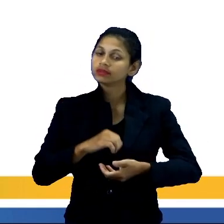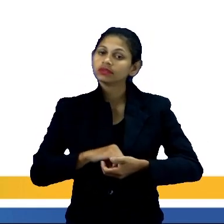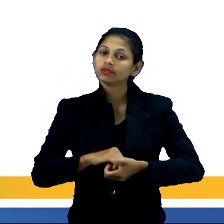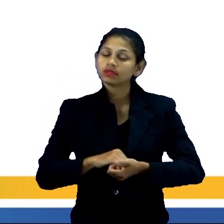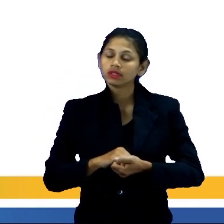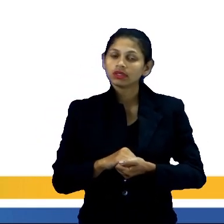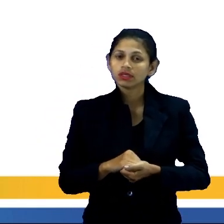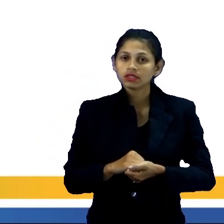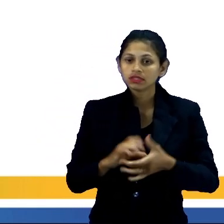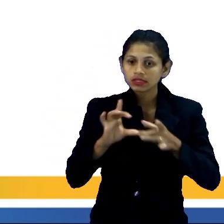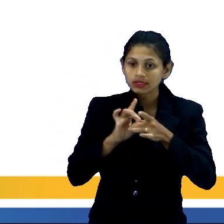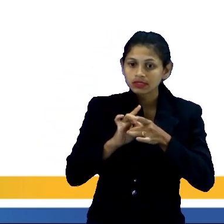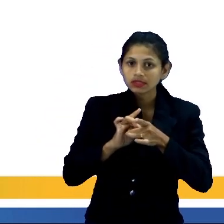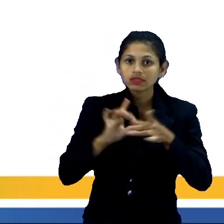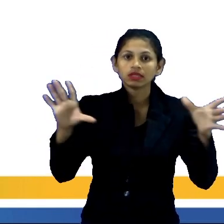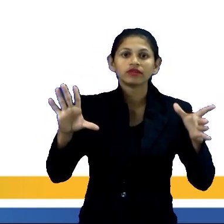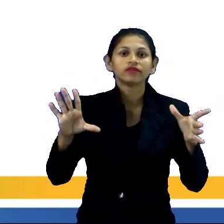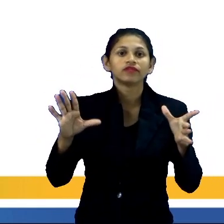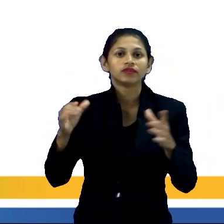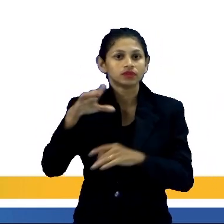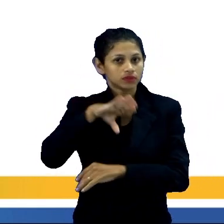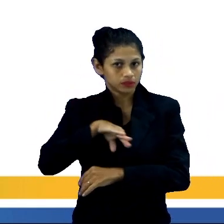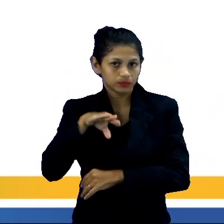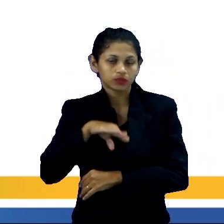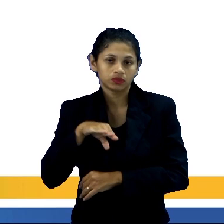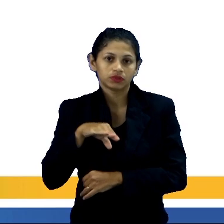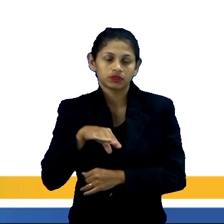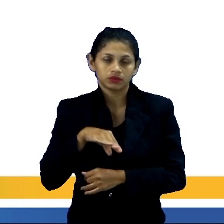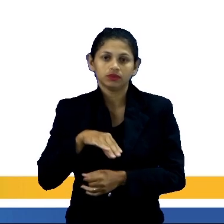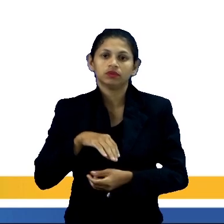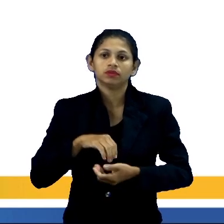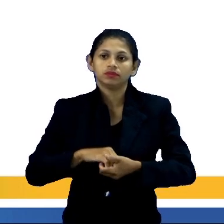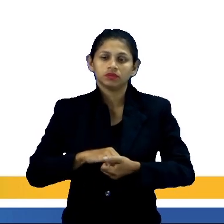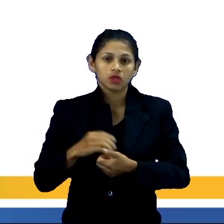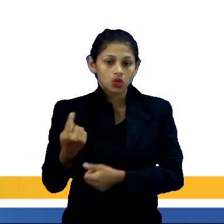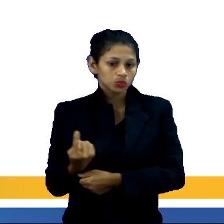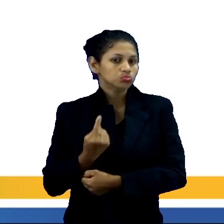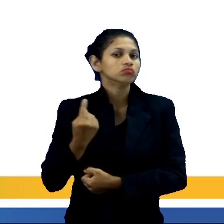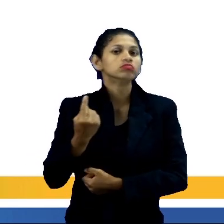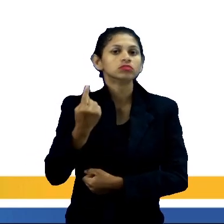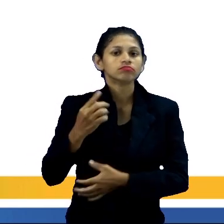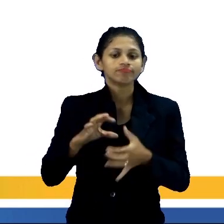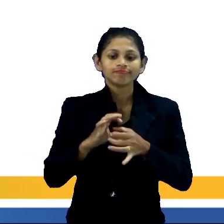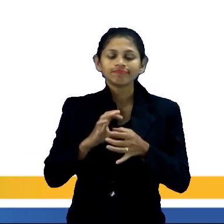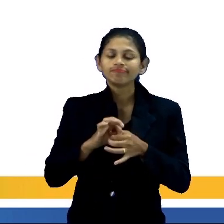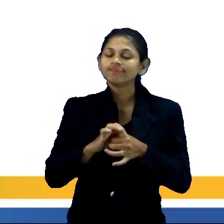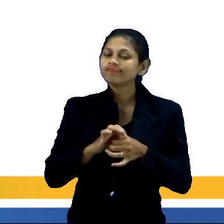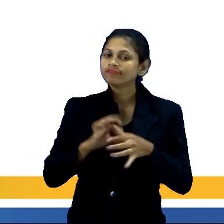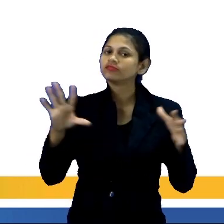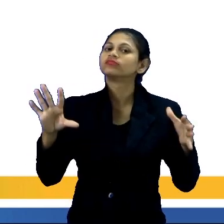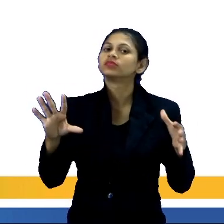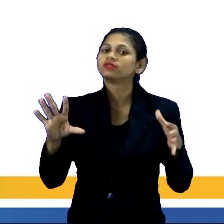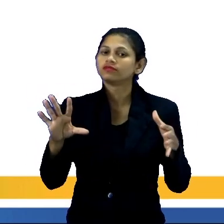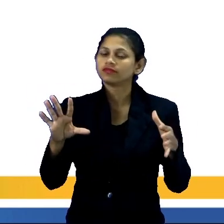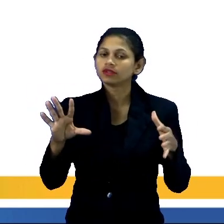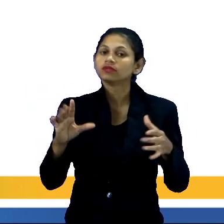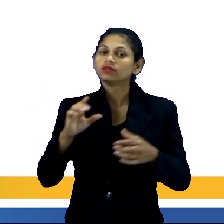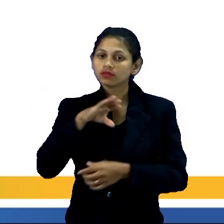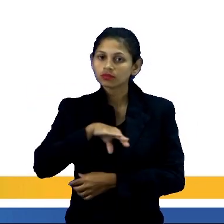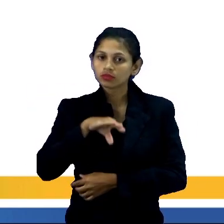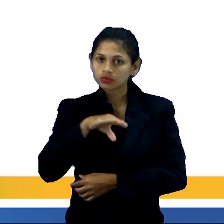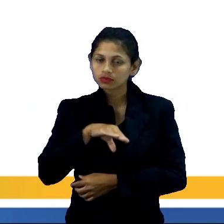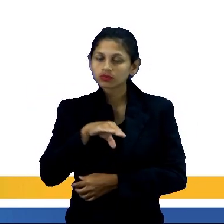nós, o Brasil, tinha um certo medo de que a gente se tornasse independente de Portugal. Então, não tinha